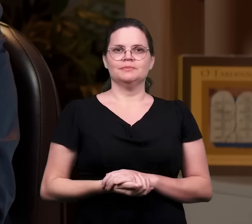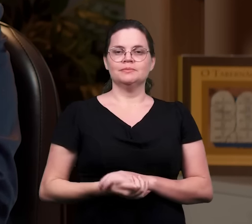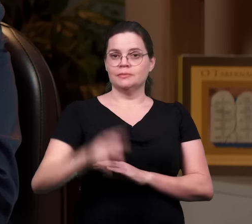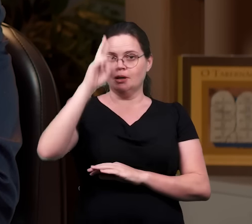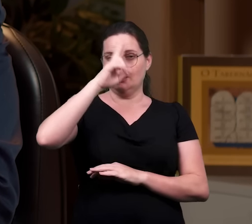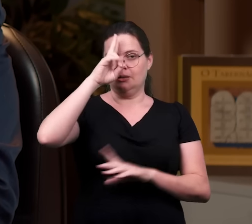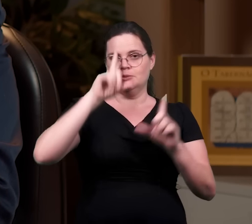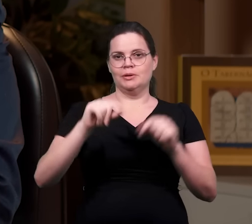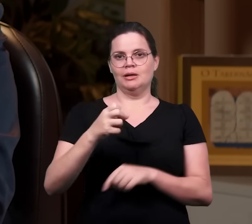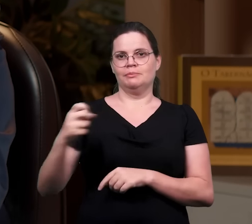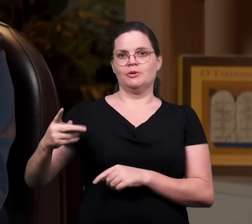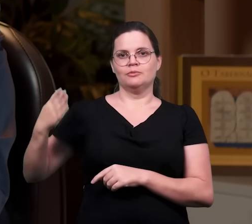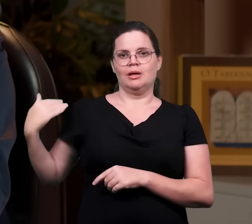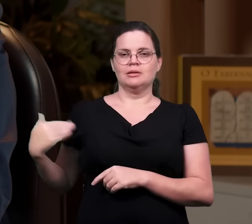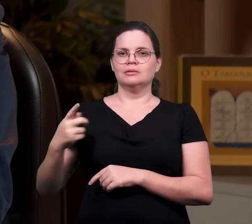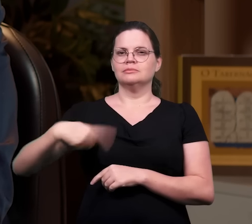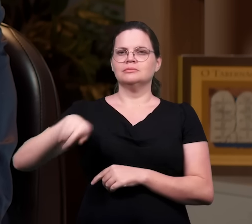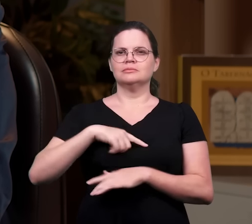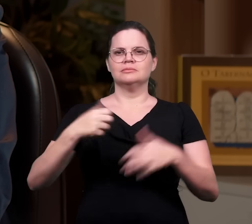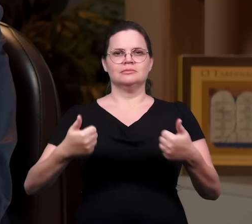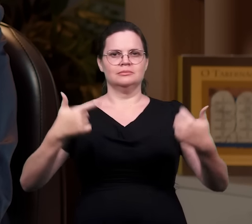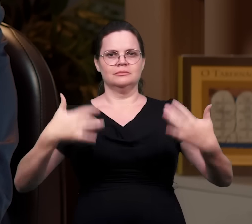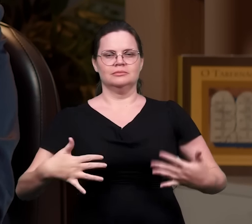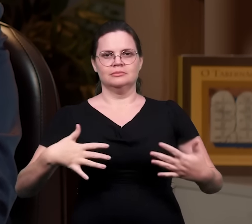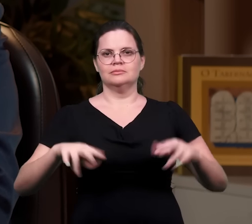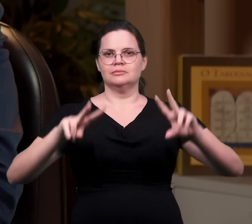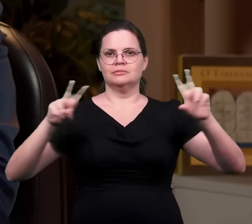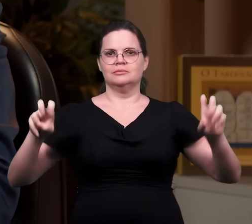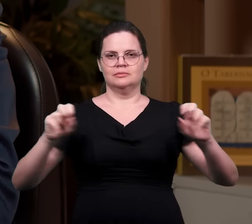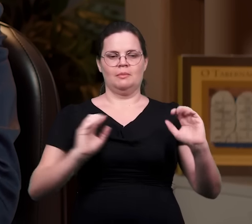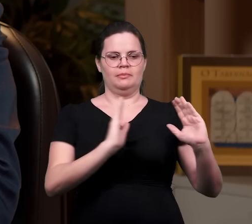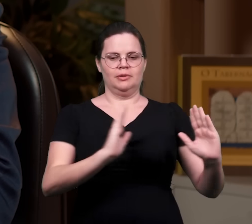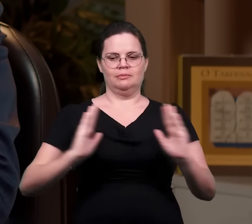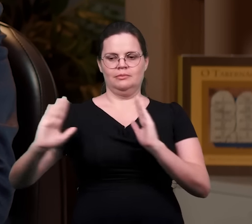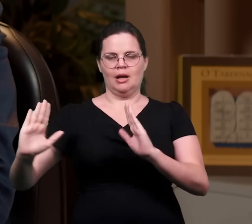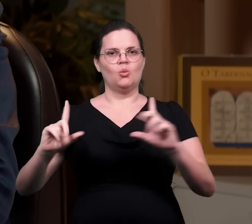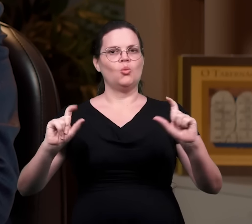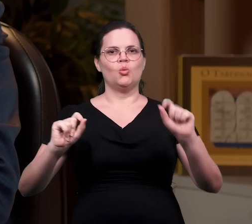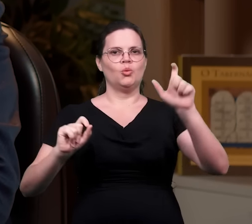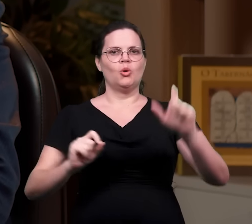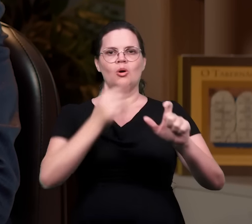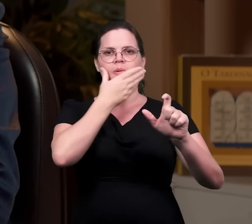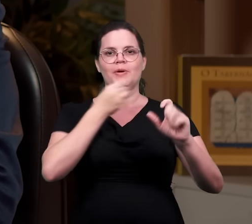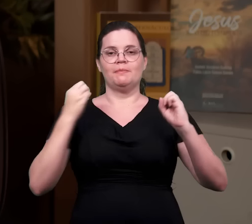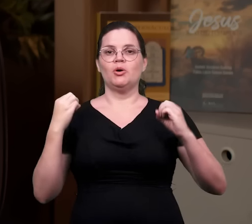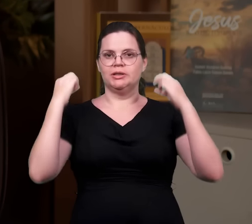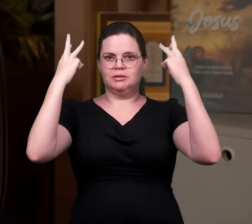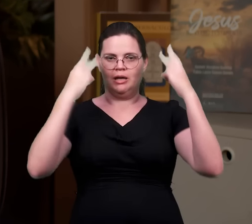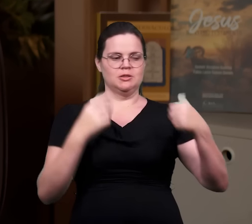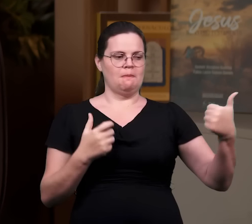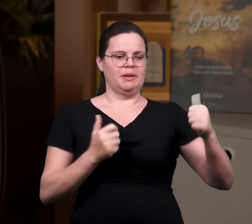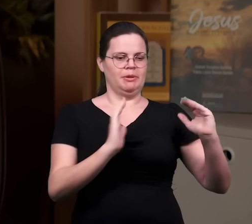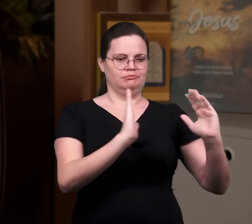espiritual. Lembrando que no episódio anterior nós abordamos dois períodos da vida de Moisés.